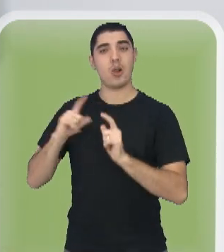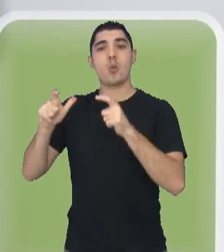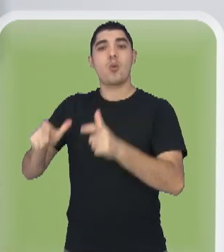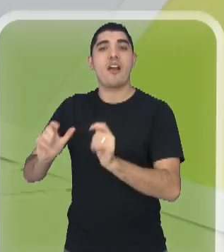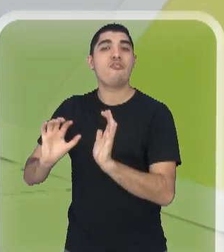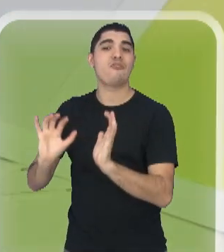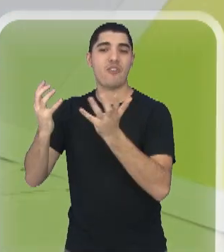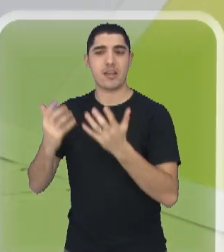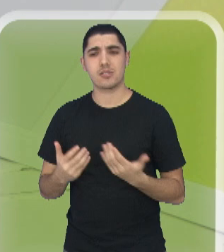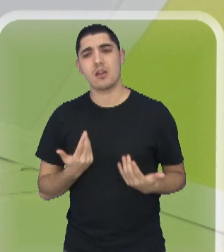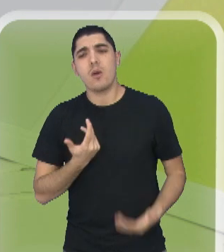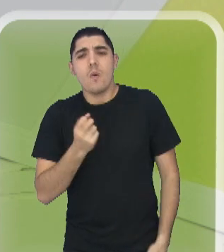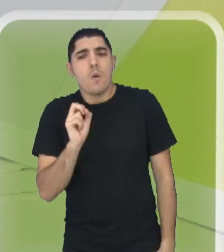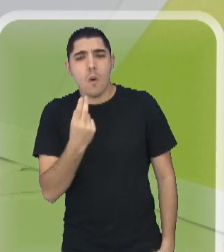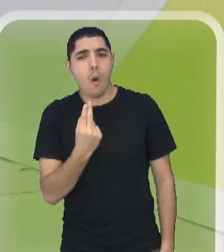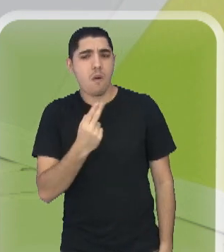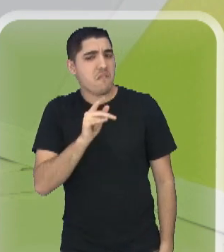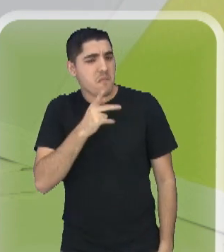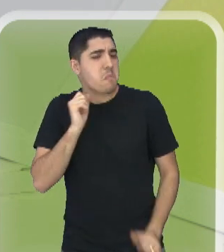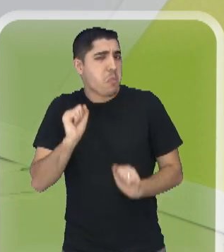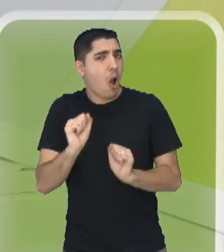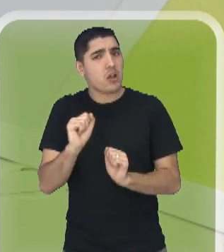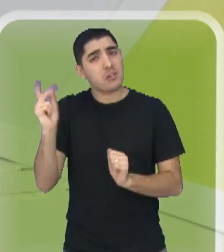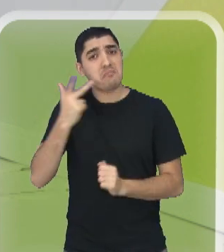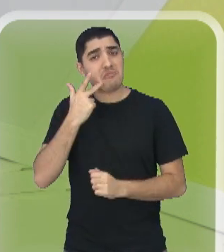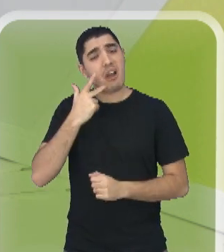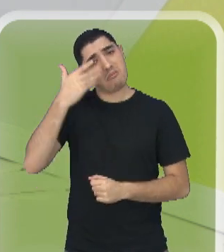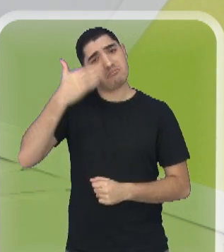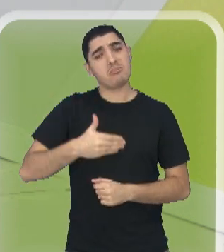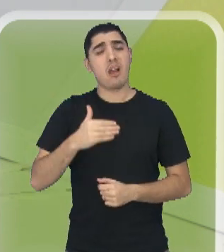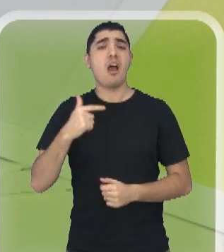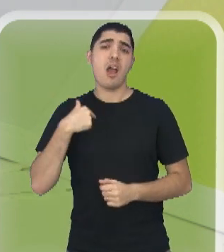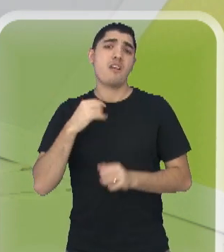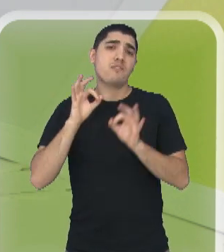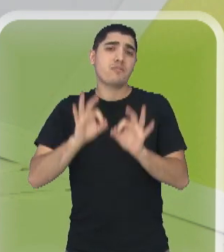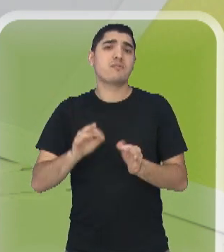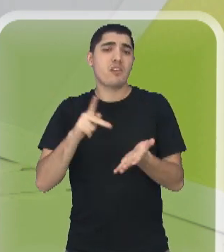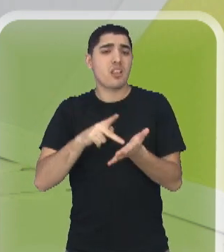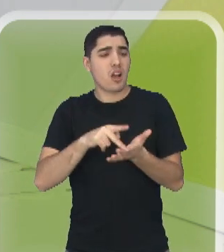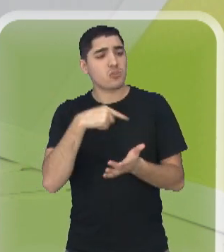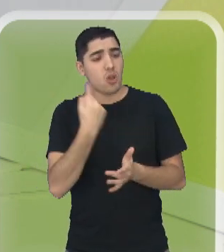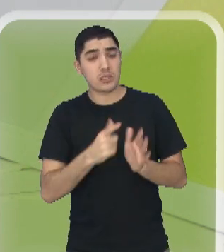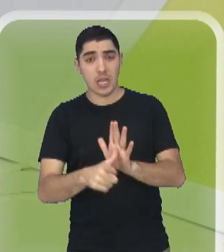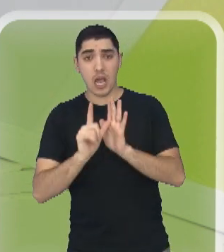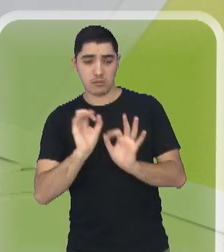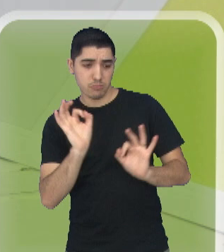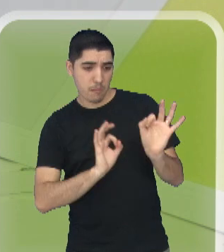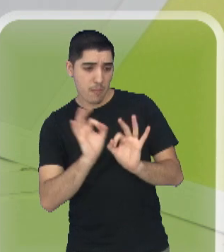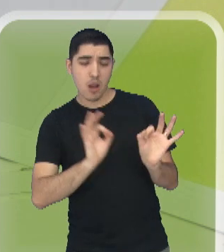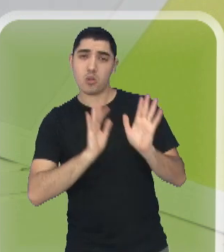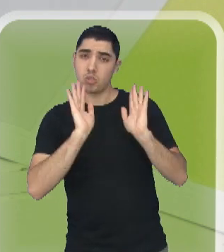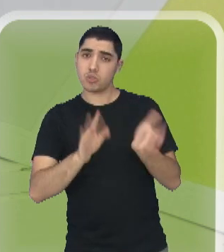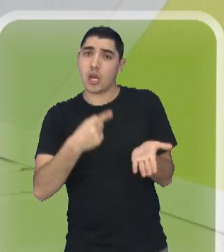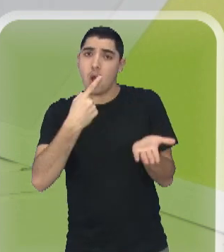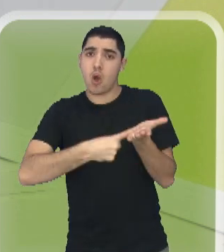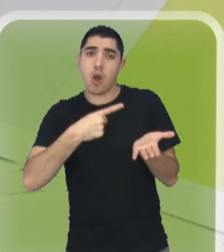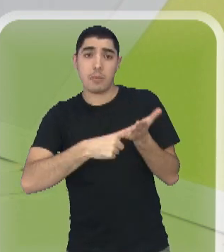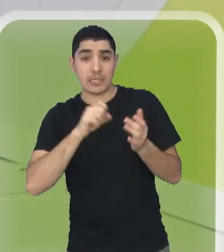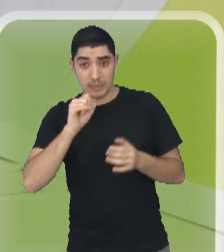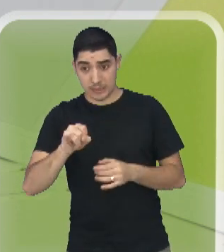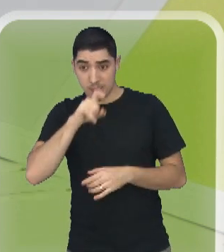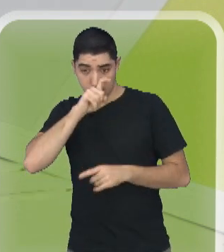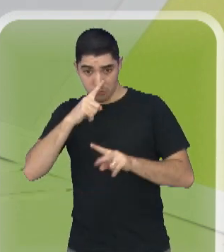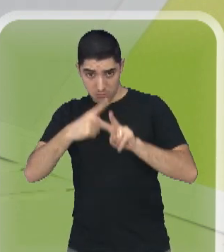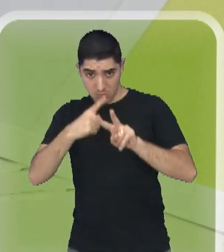ter. Ou então eles poderiam assumir. Realmente nós preparamos uma questão de organização, de preparação. Caso o time seja